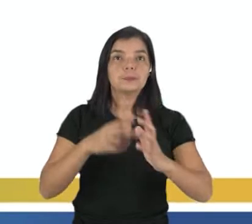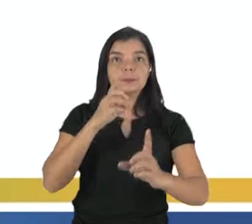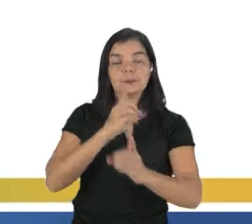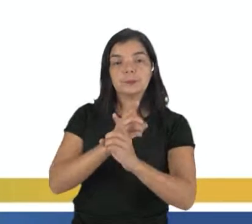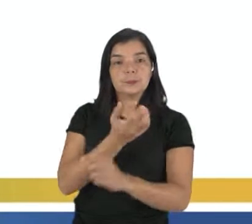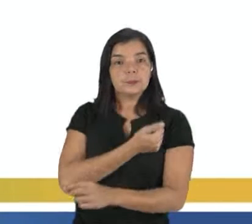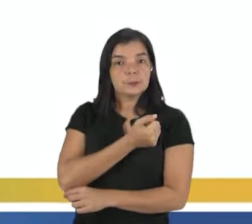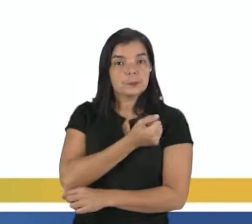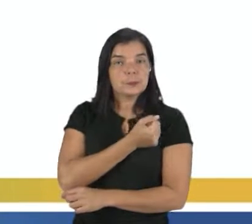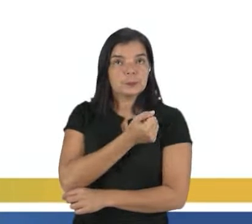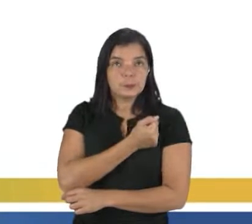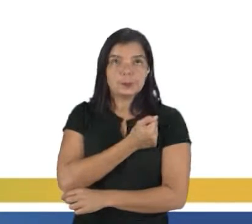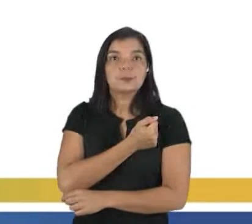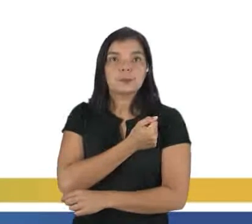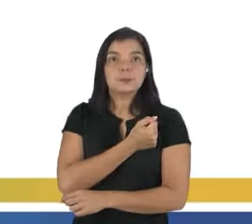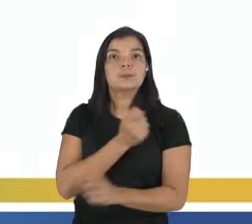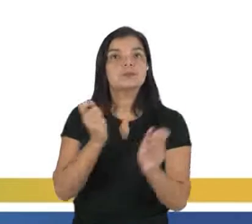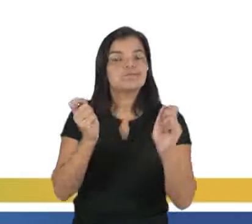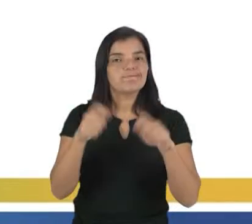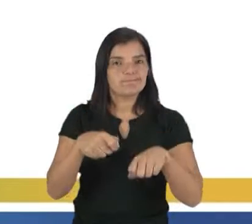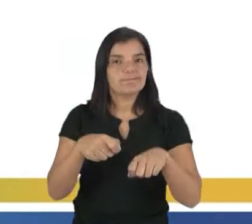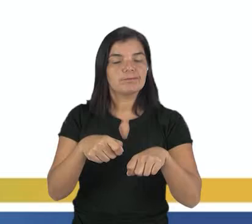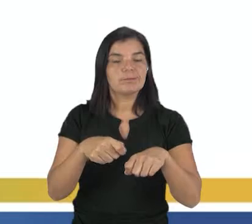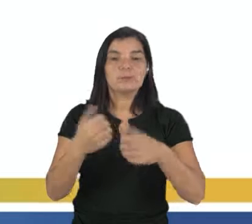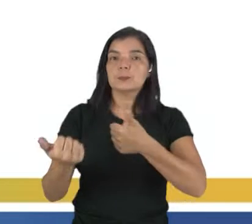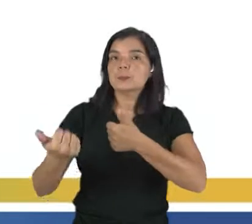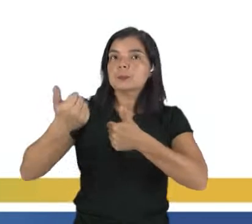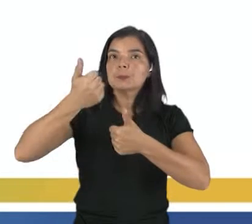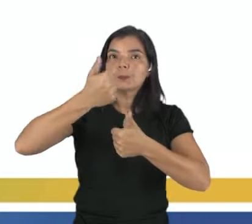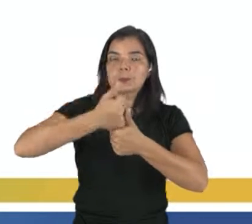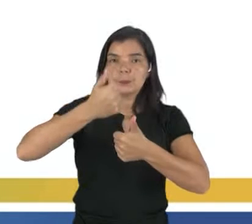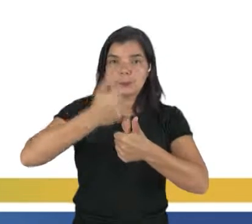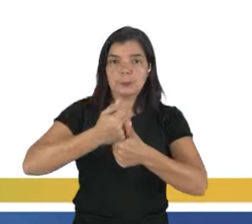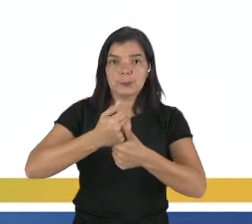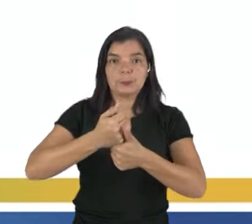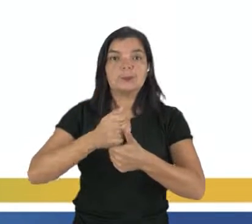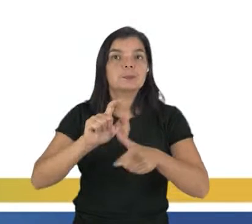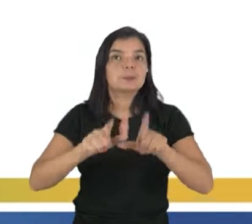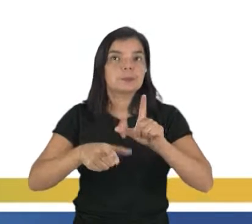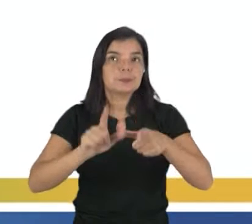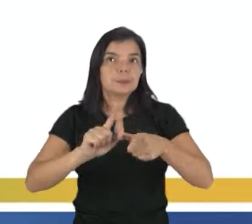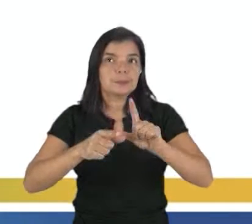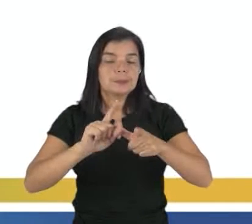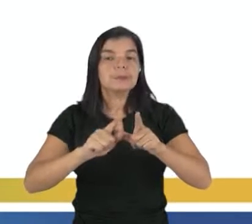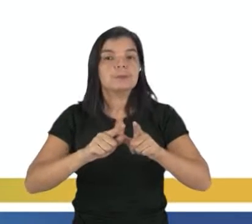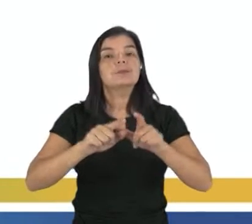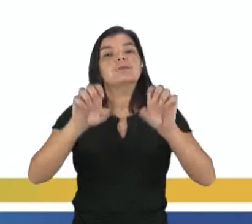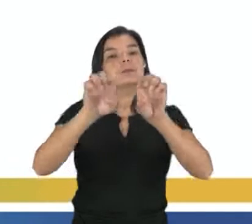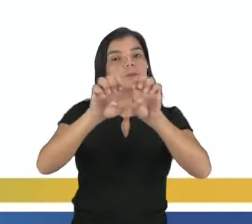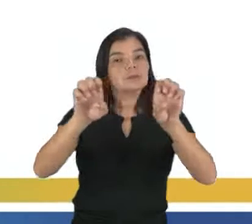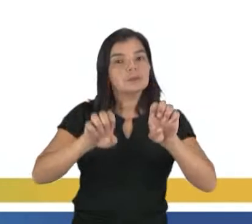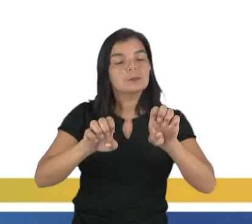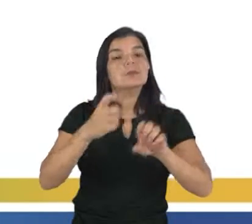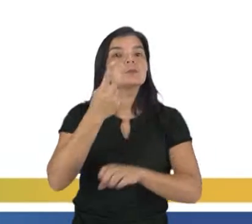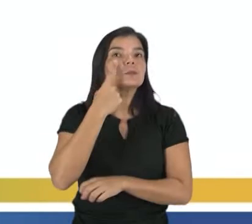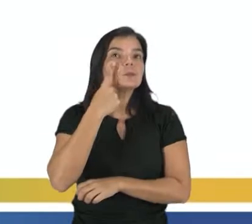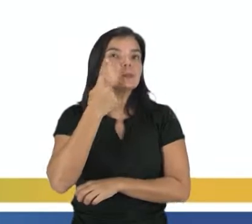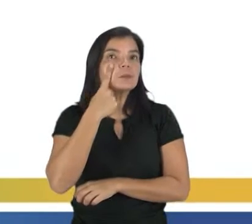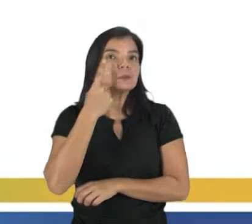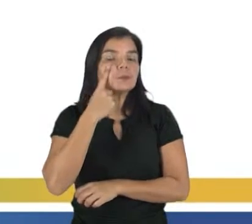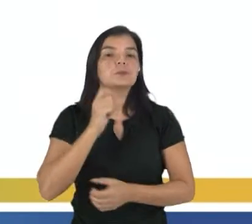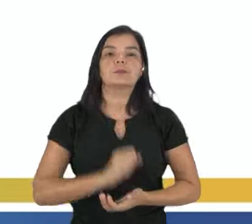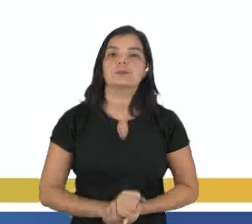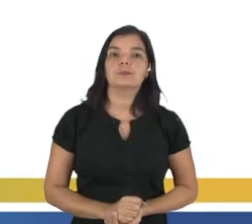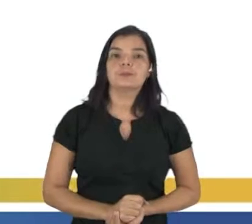a gente vai encontrar o valor numérico que quando a gente for no lugar dessa incógnita a equação vai se verificar